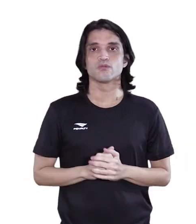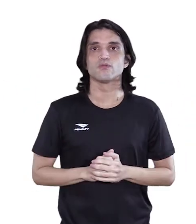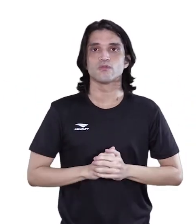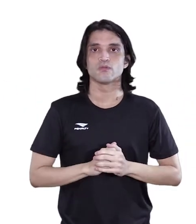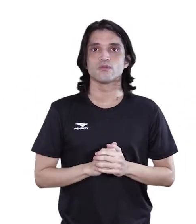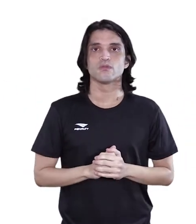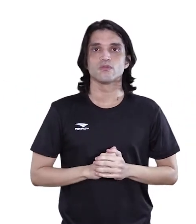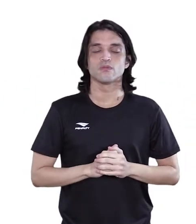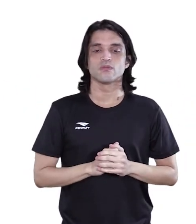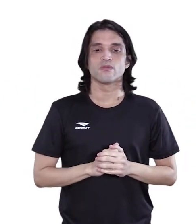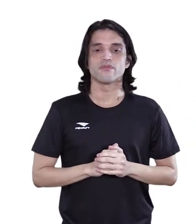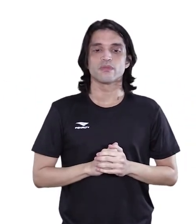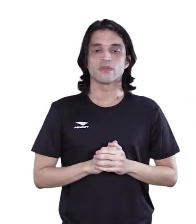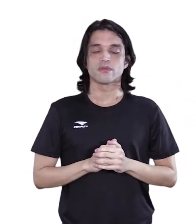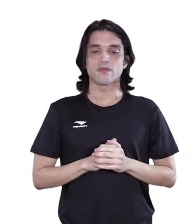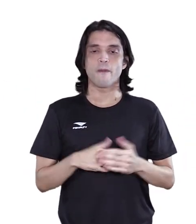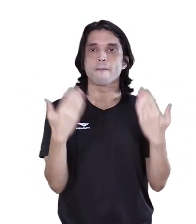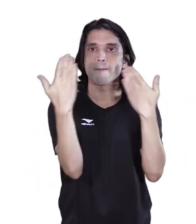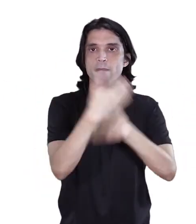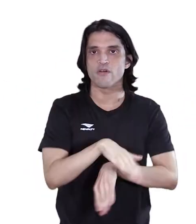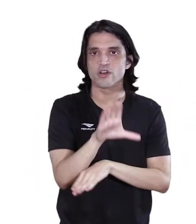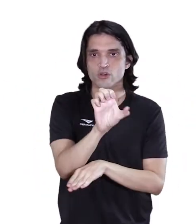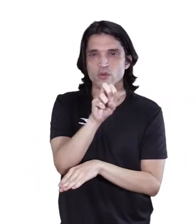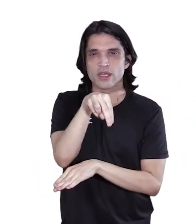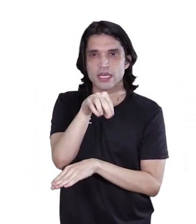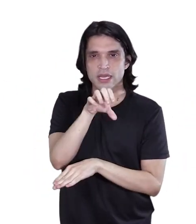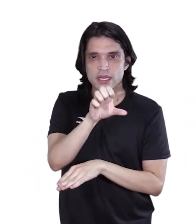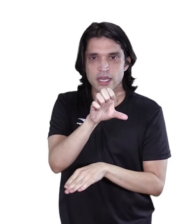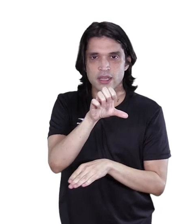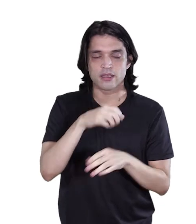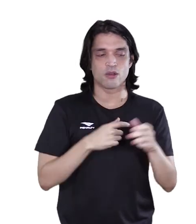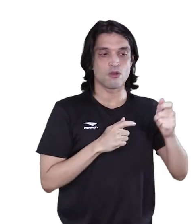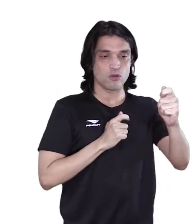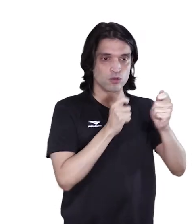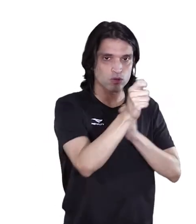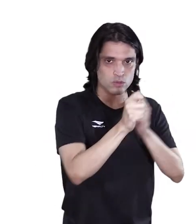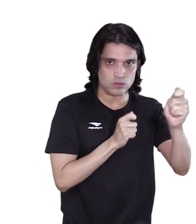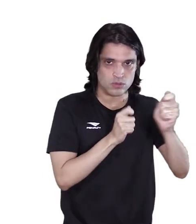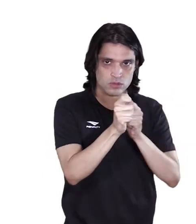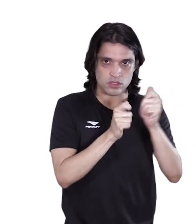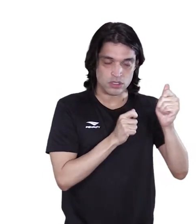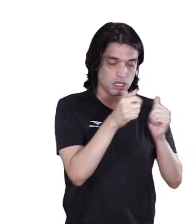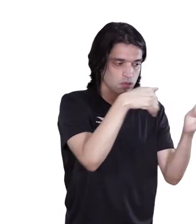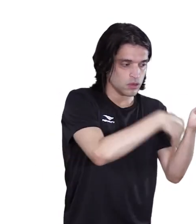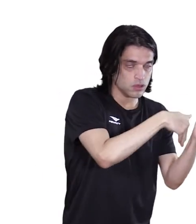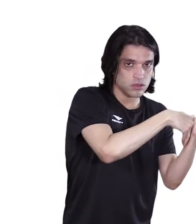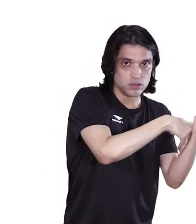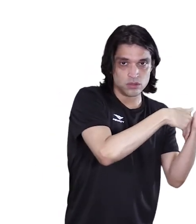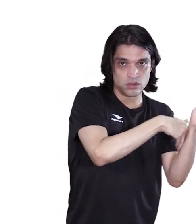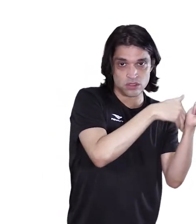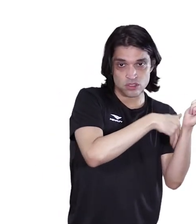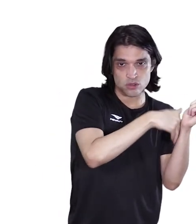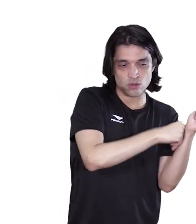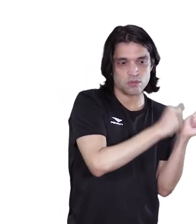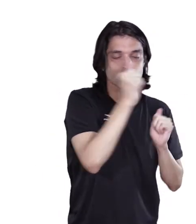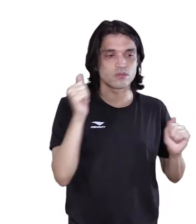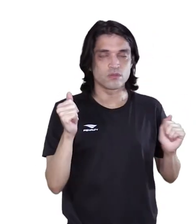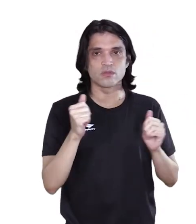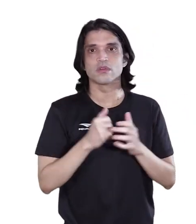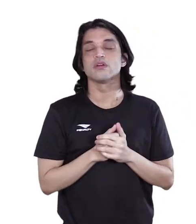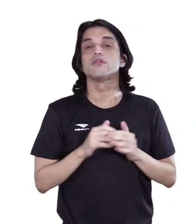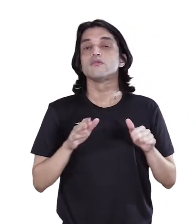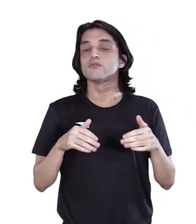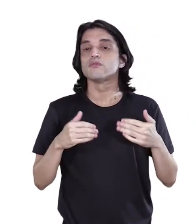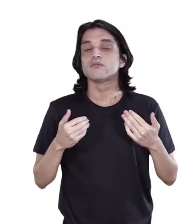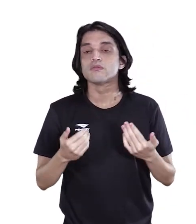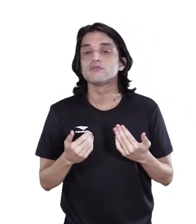nas provas do Enem de 2009, denunciada pela imprensa, nos faz indagar quem seriam os responsáveis. O